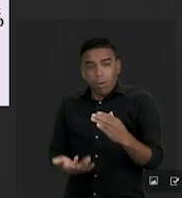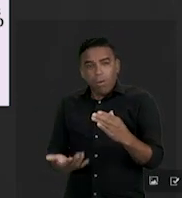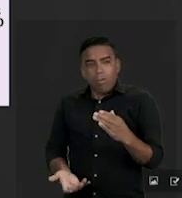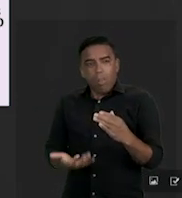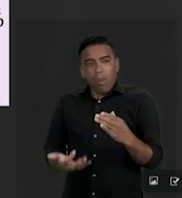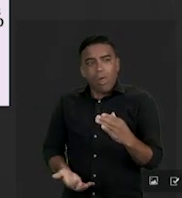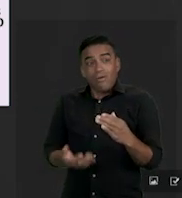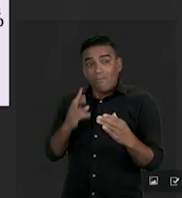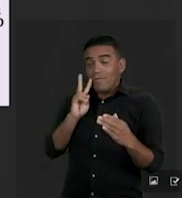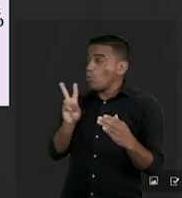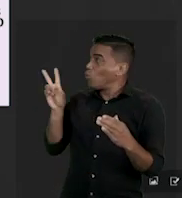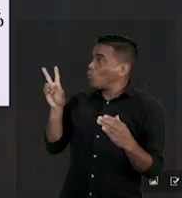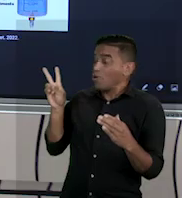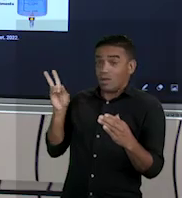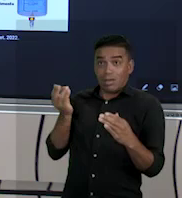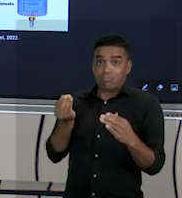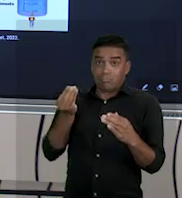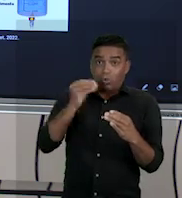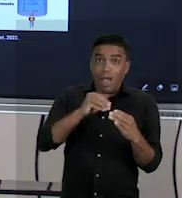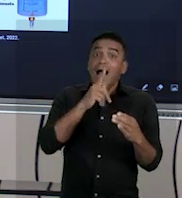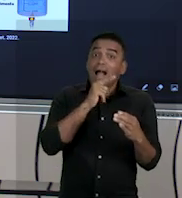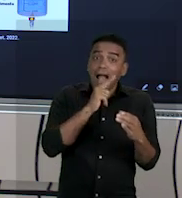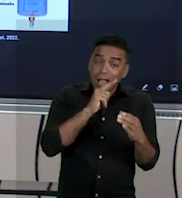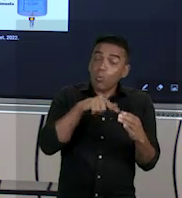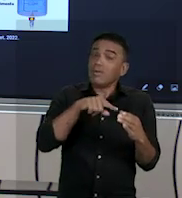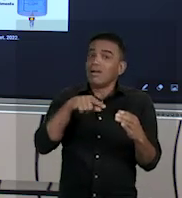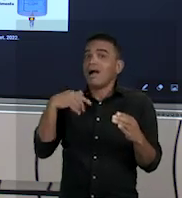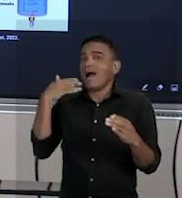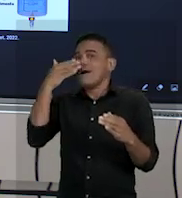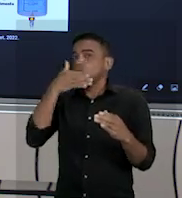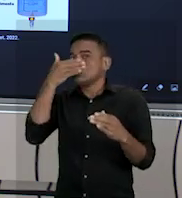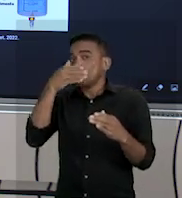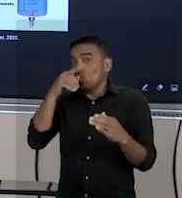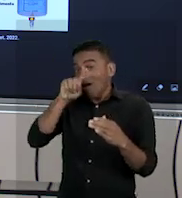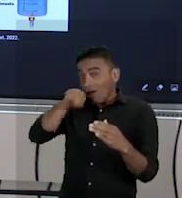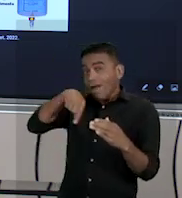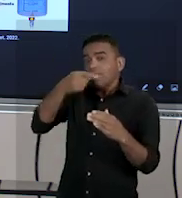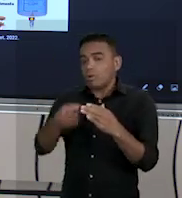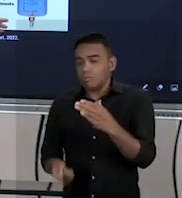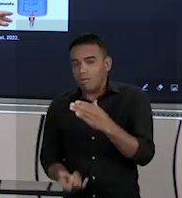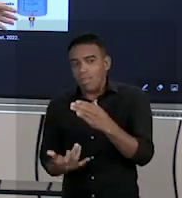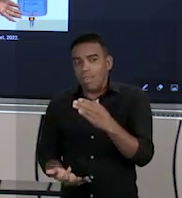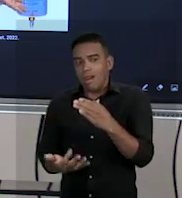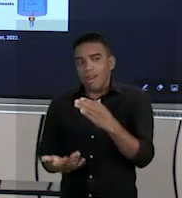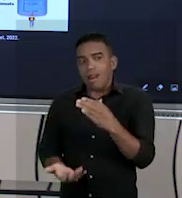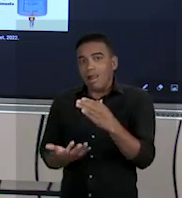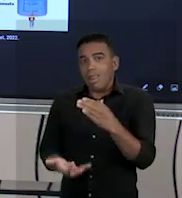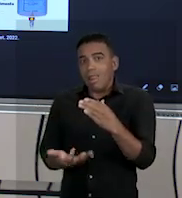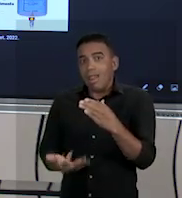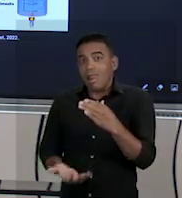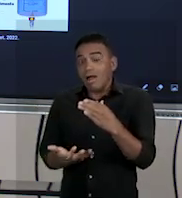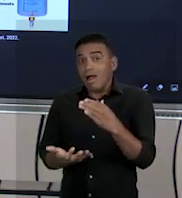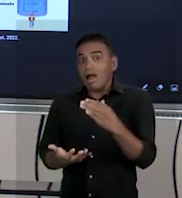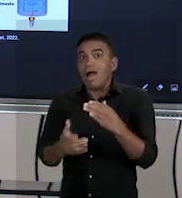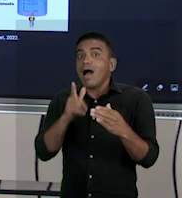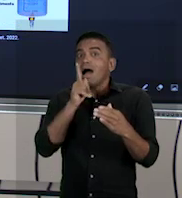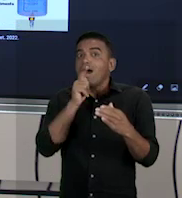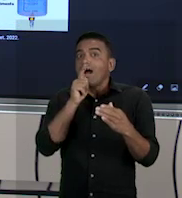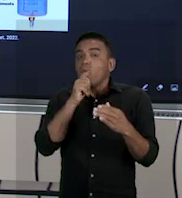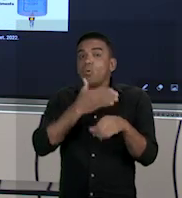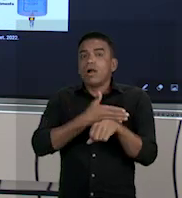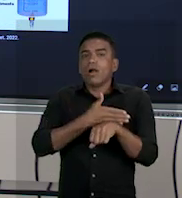só, eu coloquei, adicionei a água e o açúcar antes e depois aqueci. Vocês vão observar que a água vai começar a